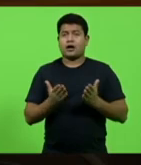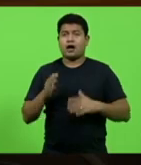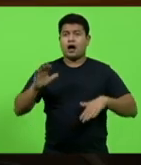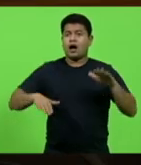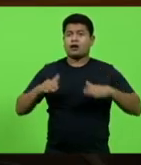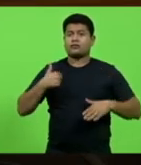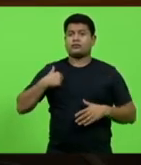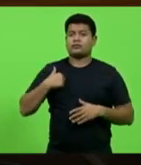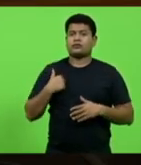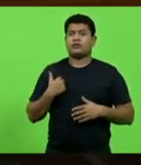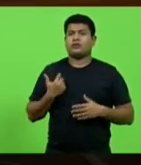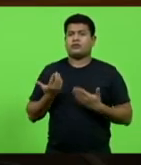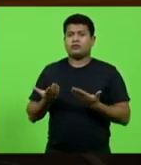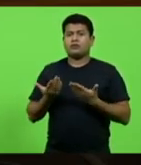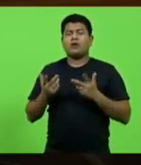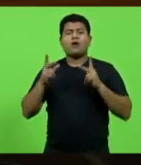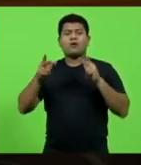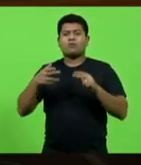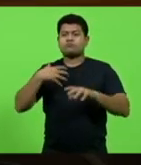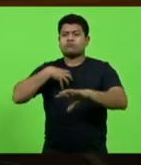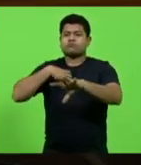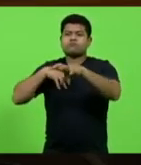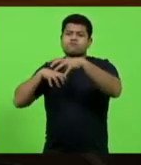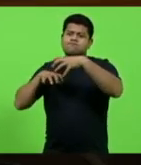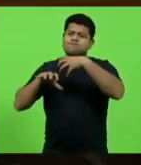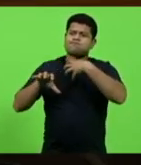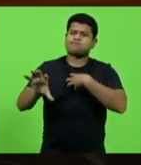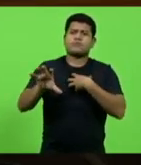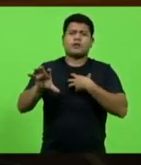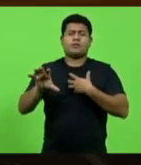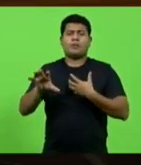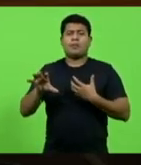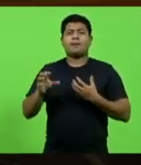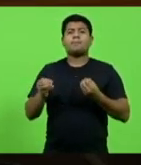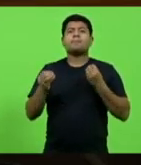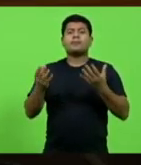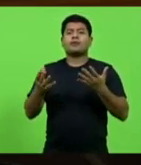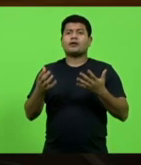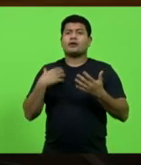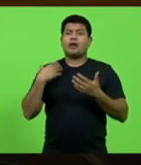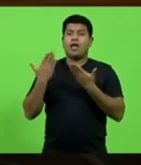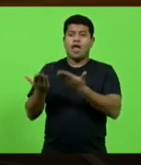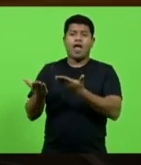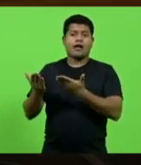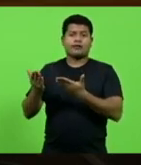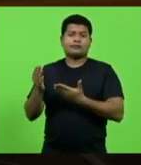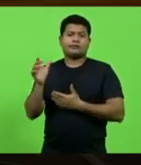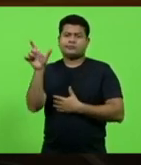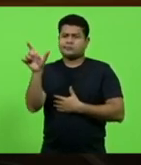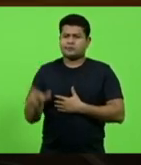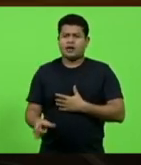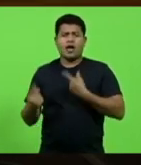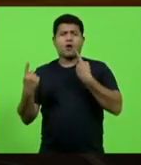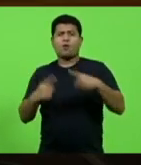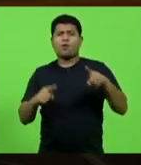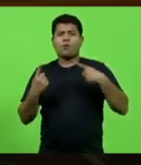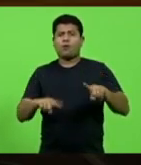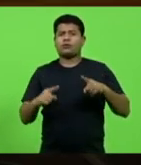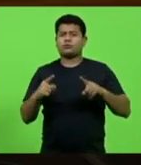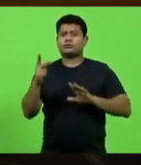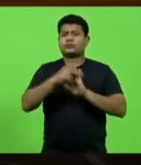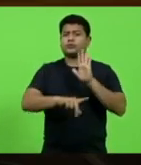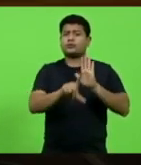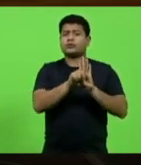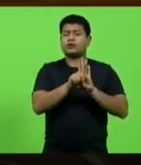sapato do outro, vou tentar entrar no argumento do outro. Para aquele que é contrário à educação domiciliar, acredito eu que